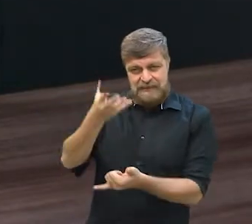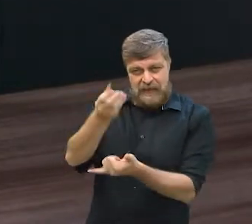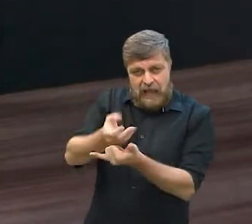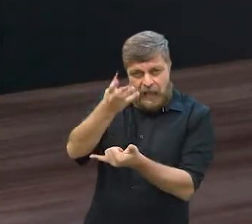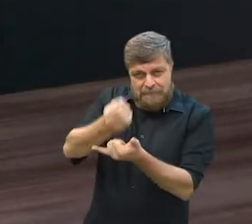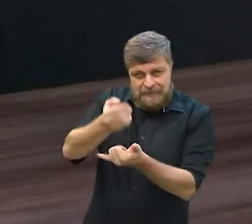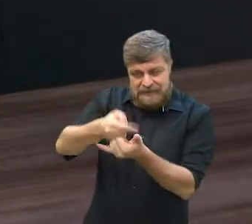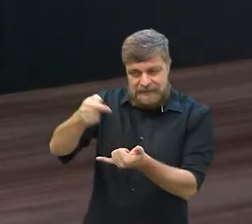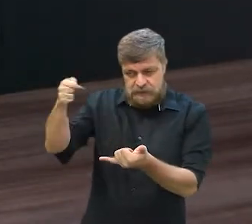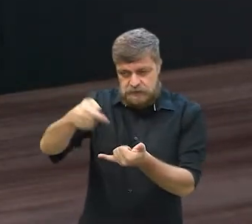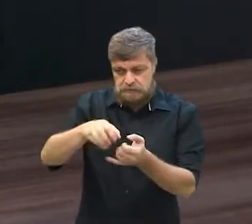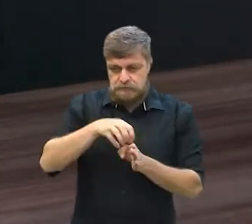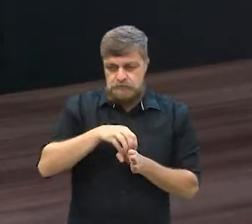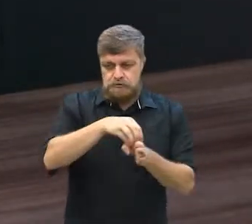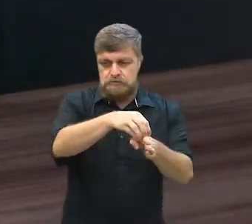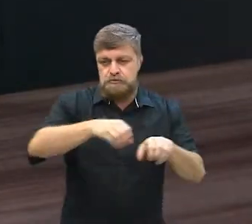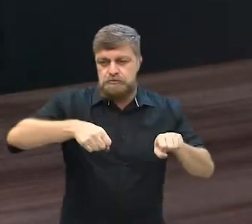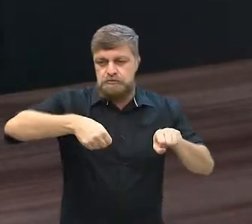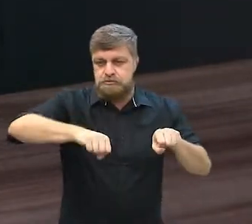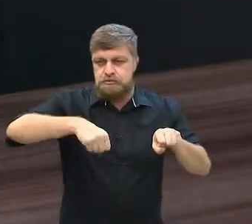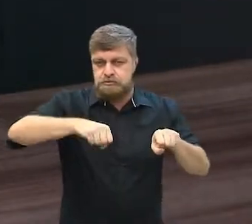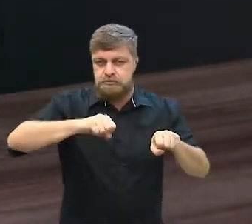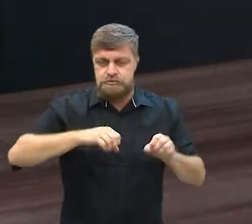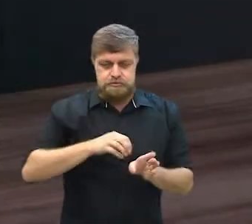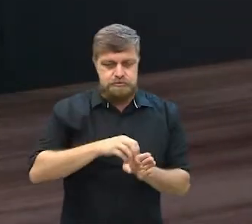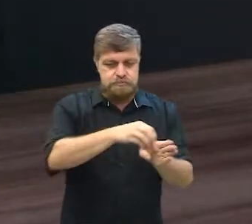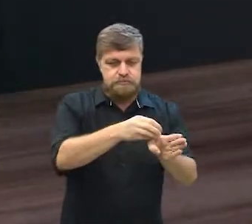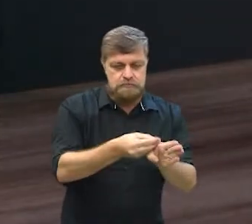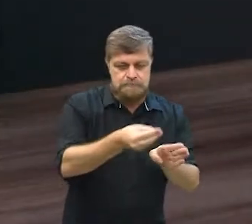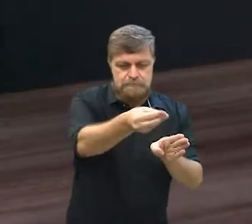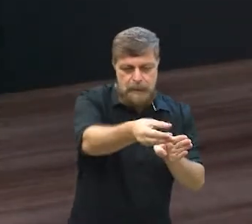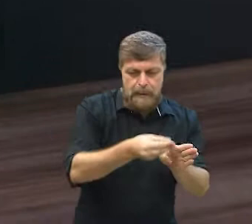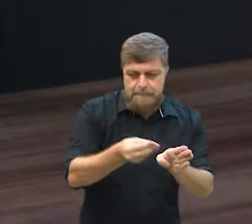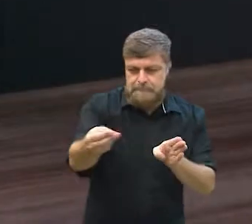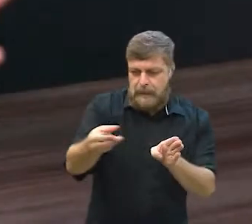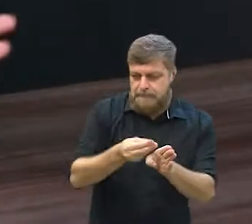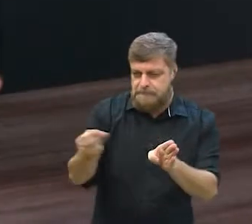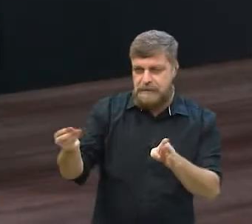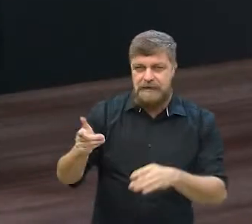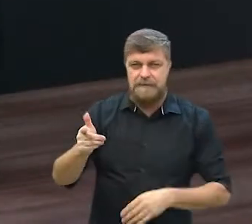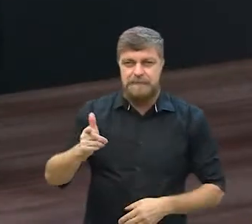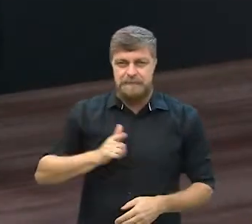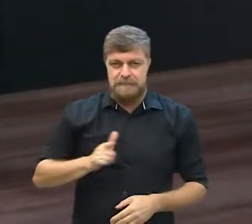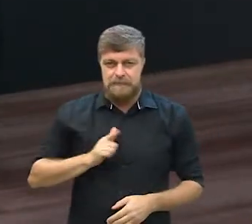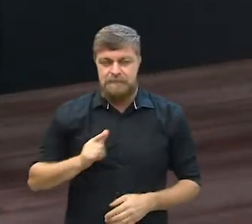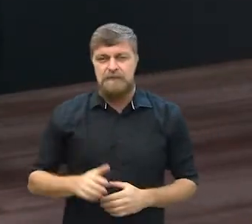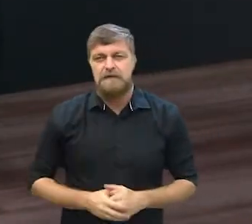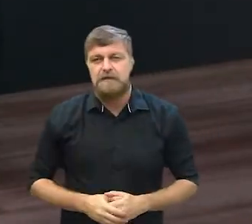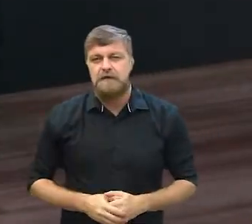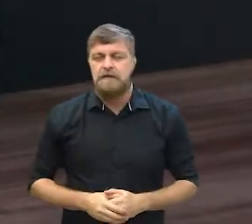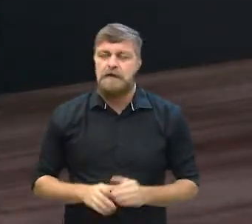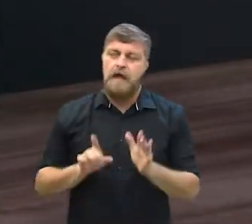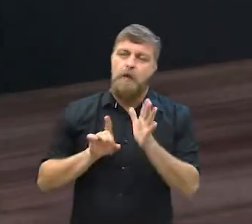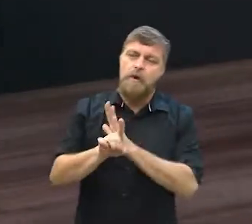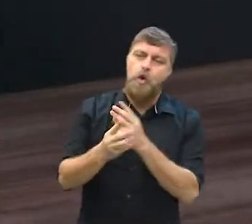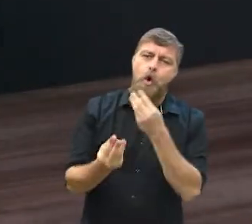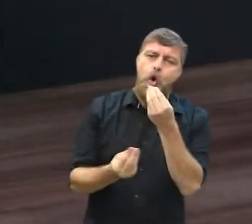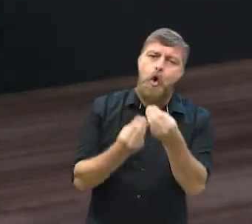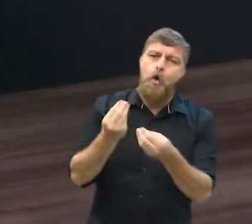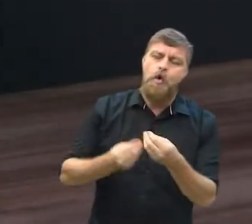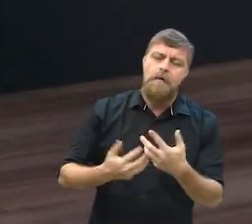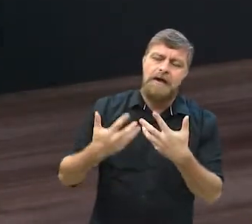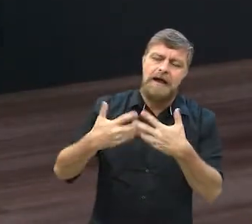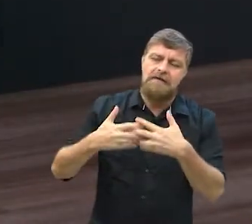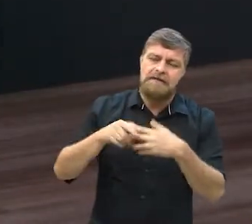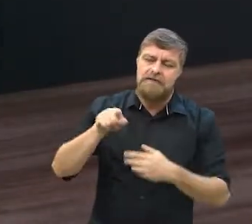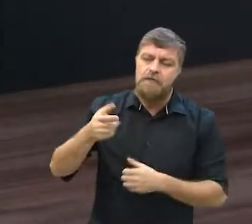de aplicativos de entregas, inclusive uma questão que tem algumas questões judicializadas, mas como que